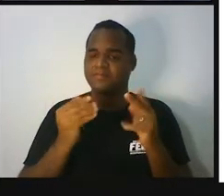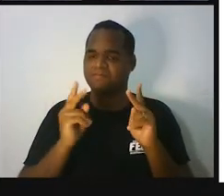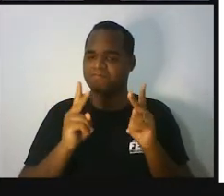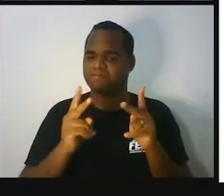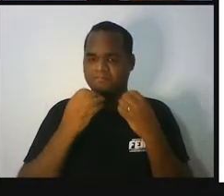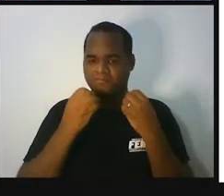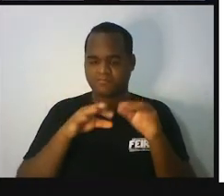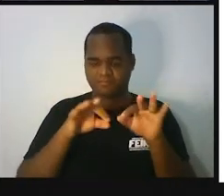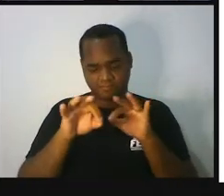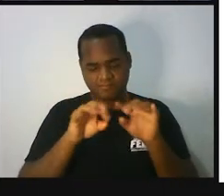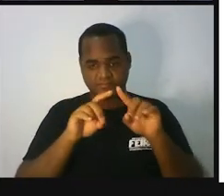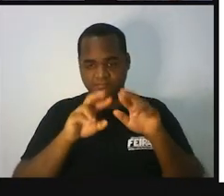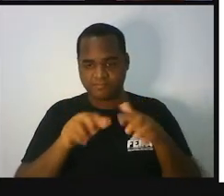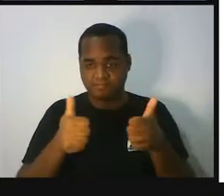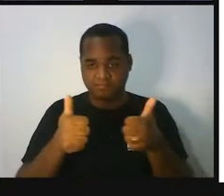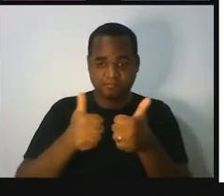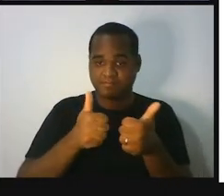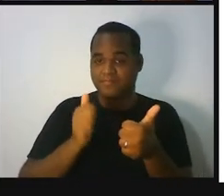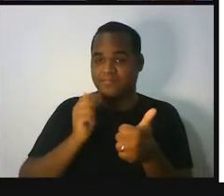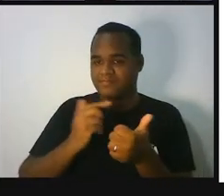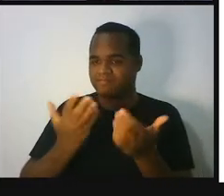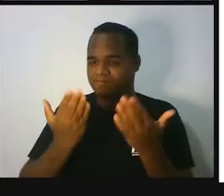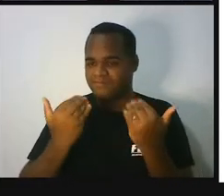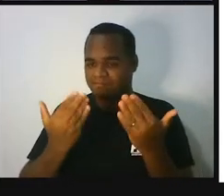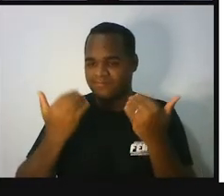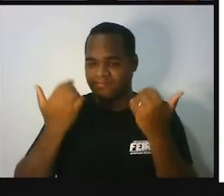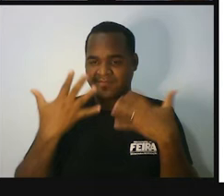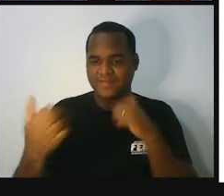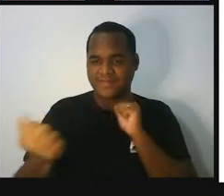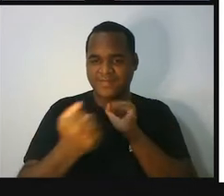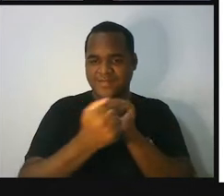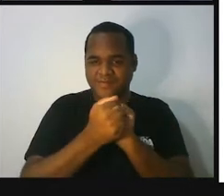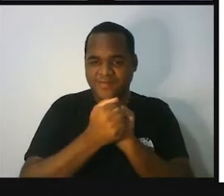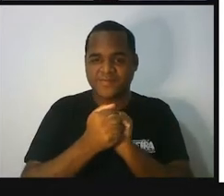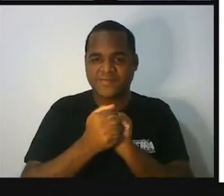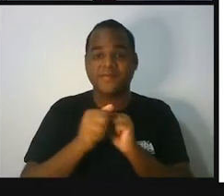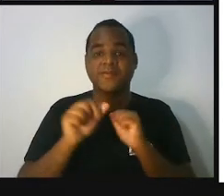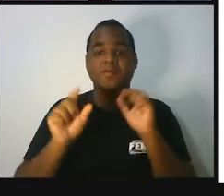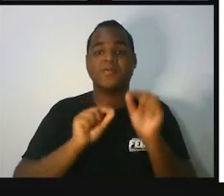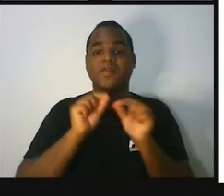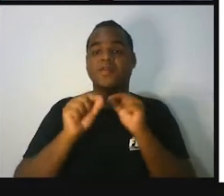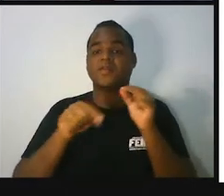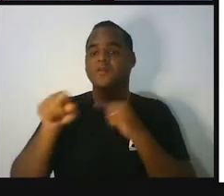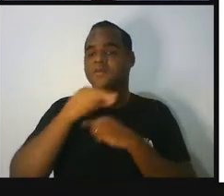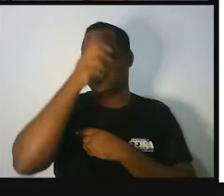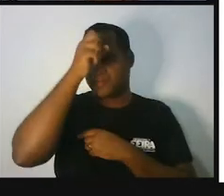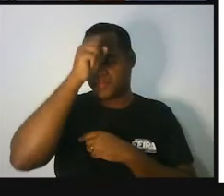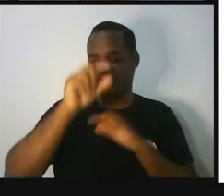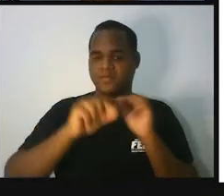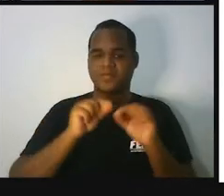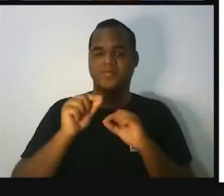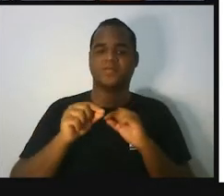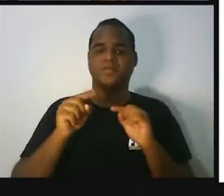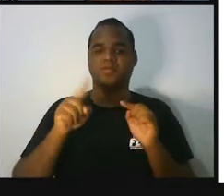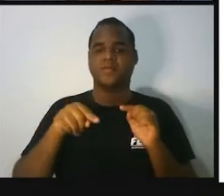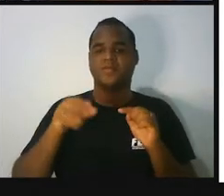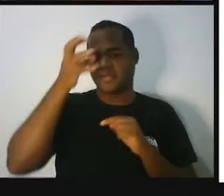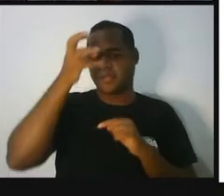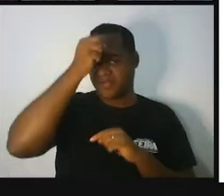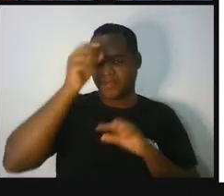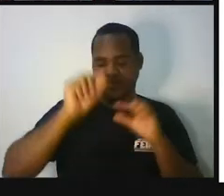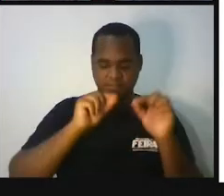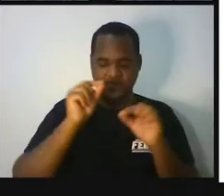Massa? Preparado? Preparada? Simbora? Vem comigo. O que é que a gente vai aprender hoje? Hoje a gente vai aprender